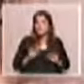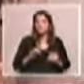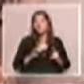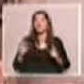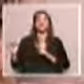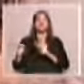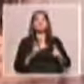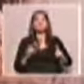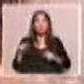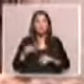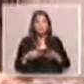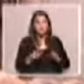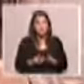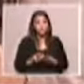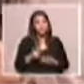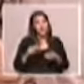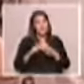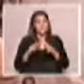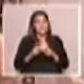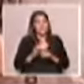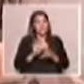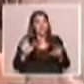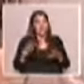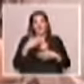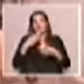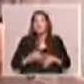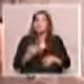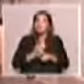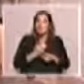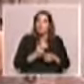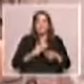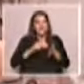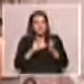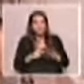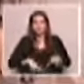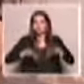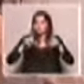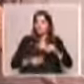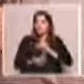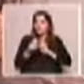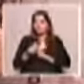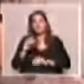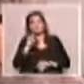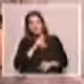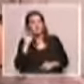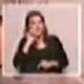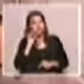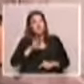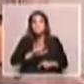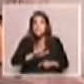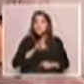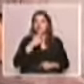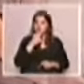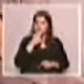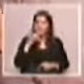transporte destes produtos será sempre problemático. E acredito que a inovação pode ter um papel importante, desde que nunca diminua a